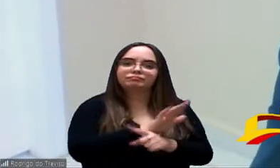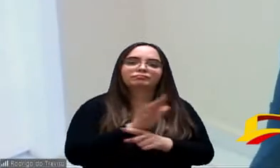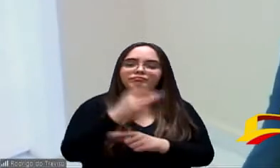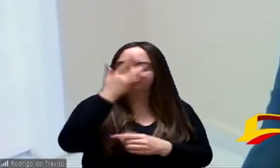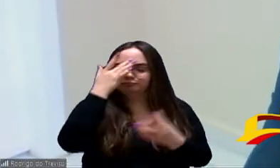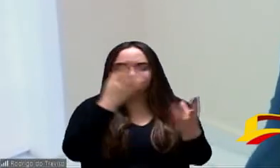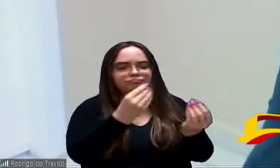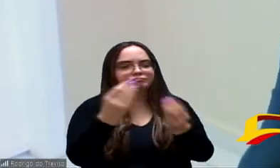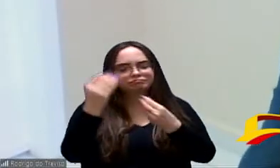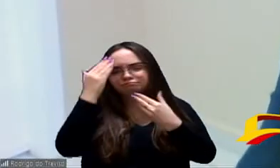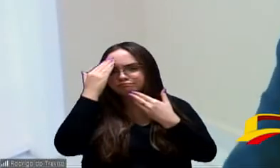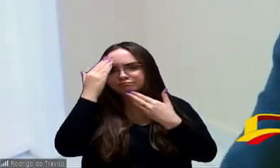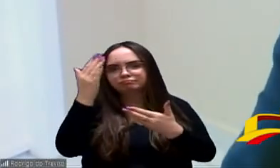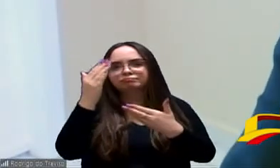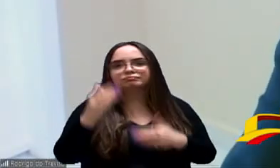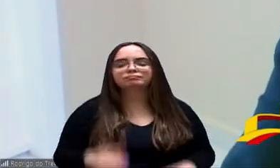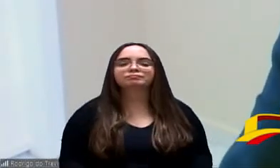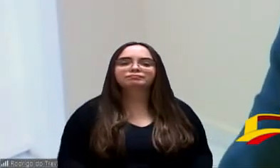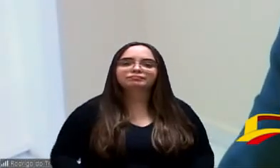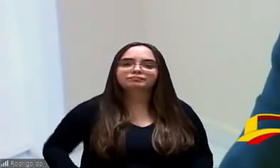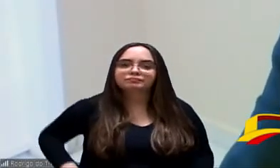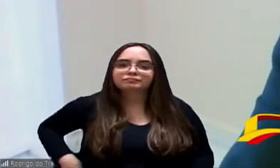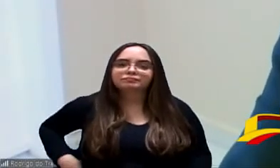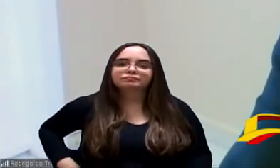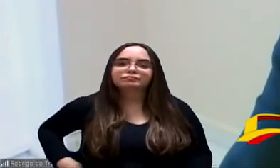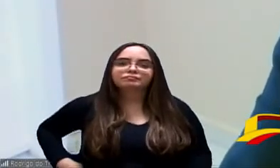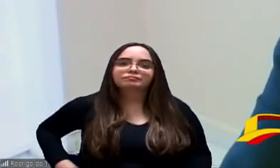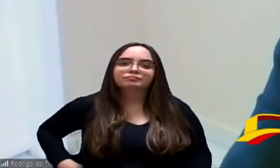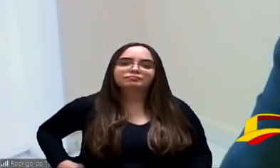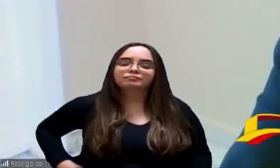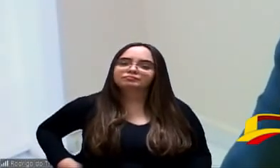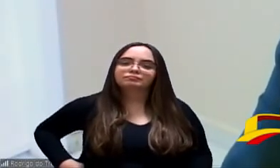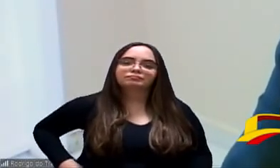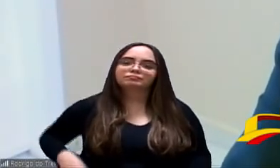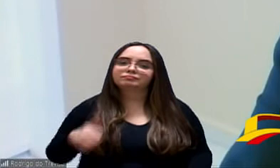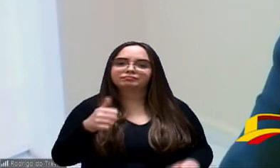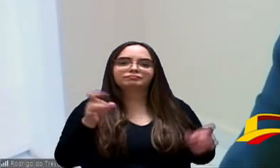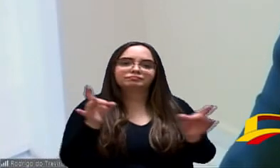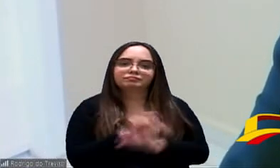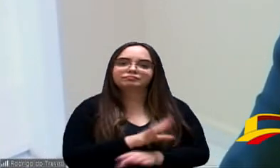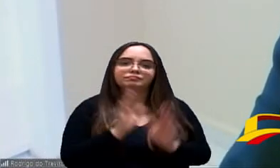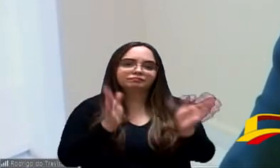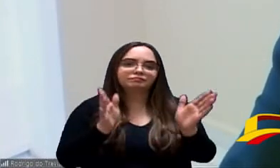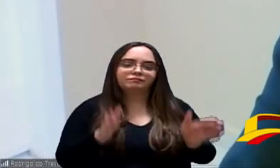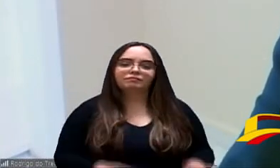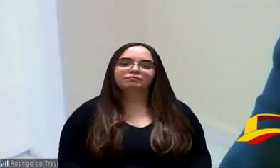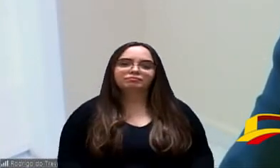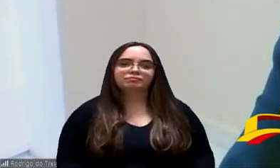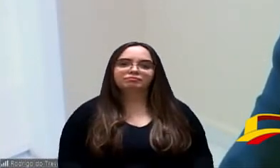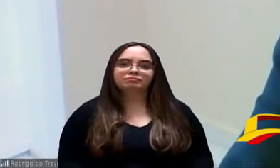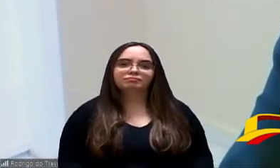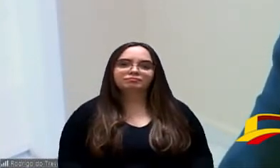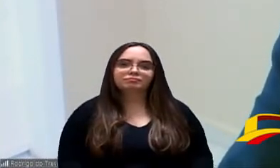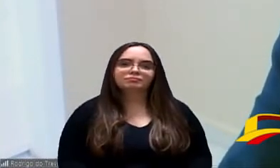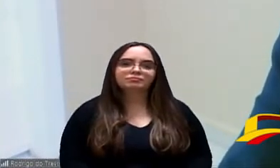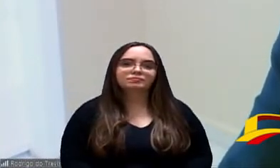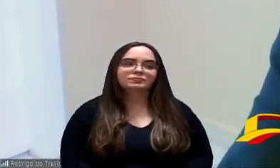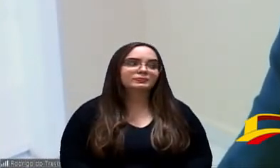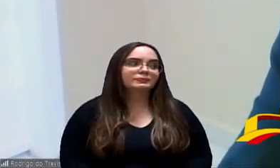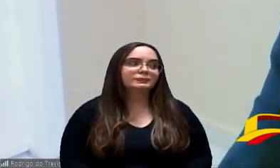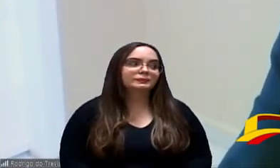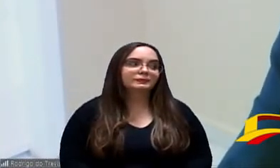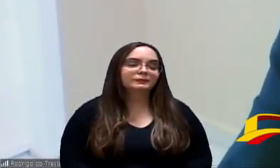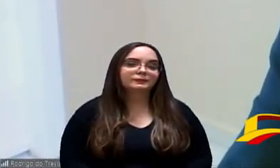viu? Obrigado mesmo. Eu acho que está encerrado, Cláudio. Eu acho que não tem mais ninguém inscrito, né?